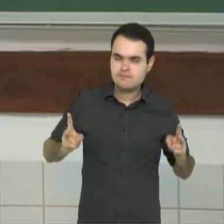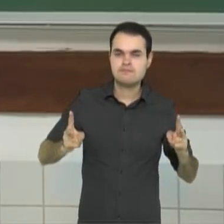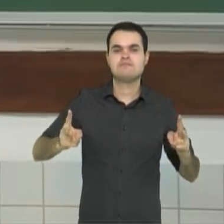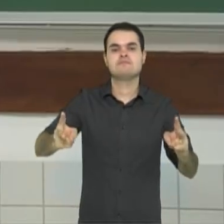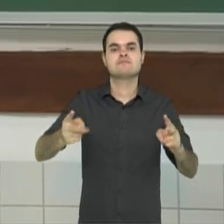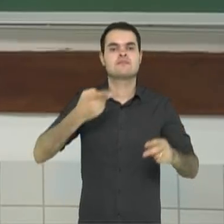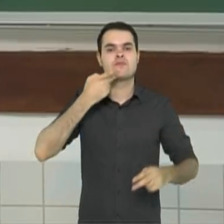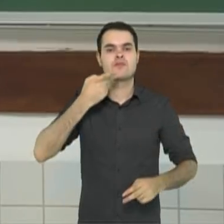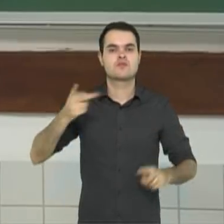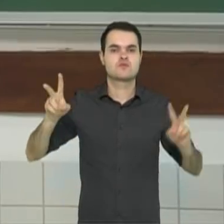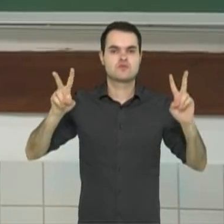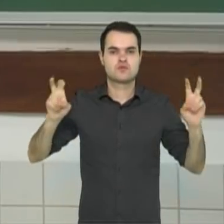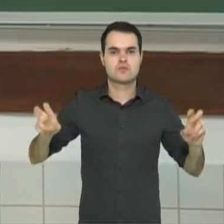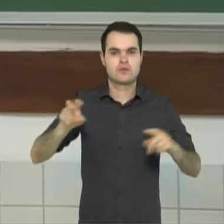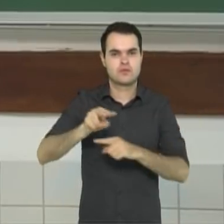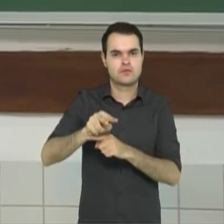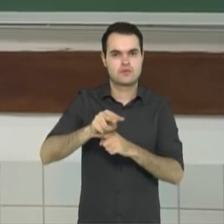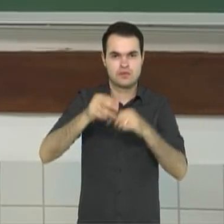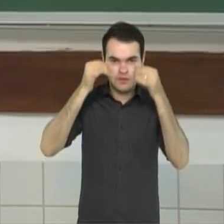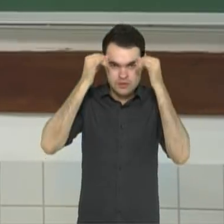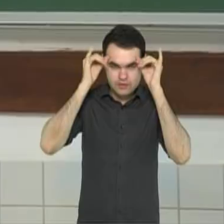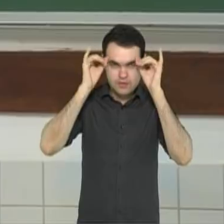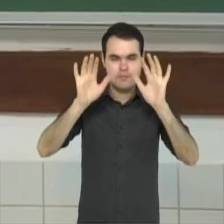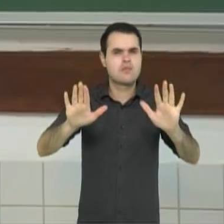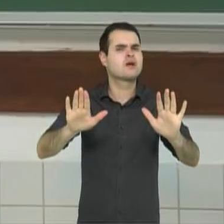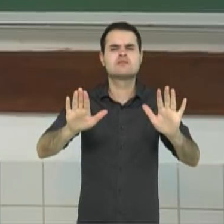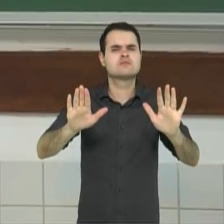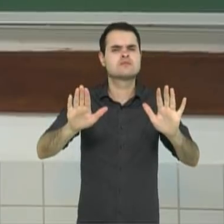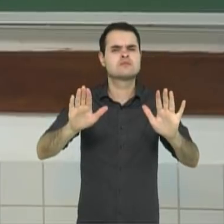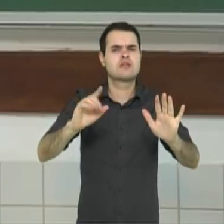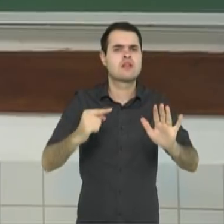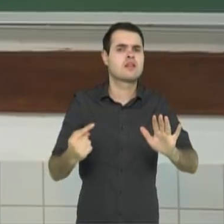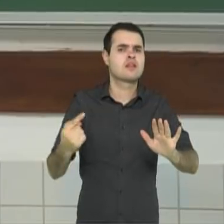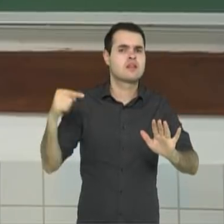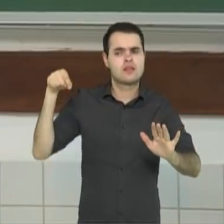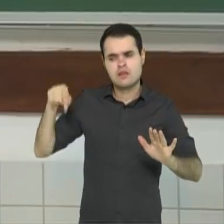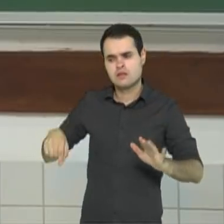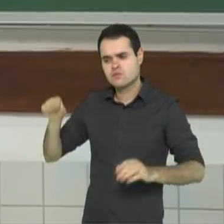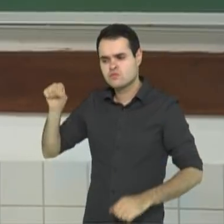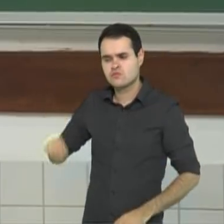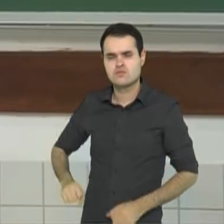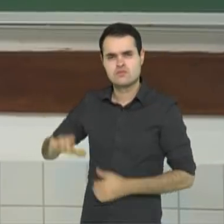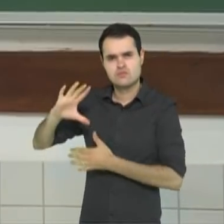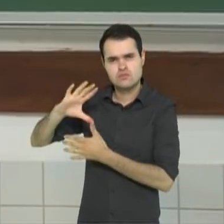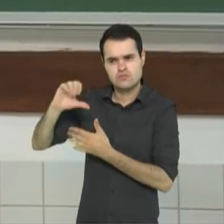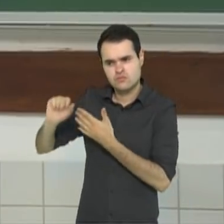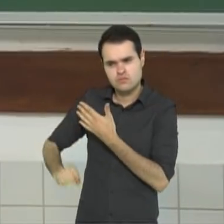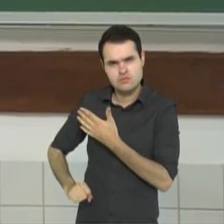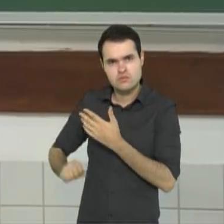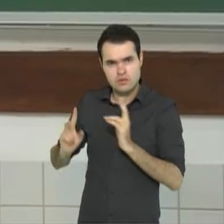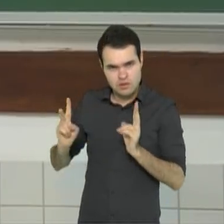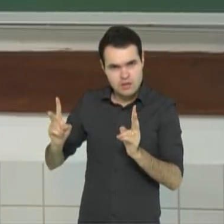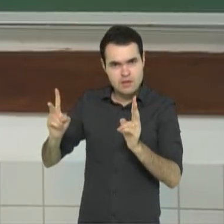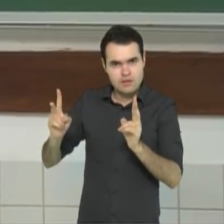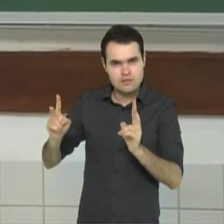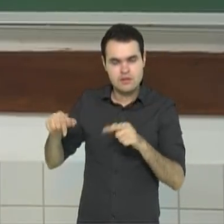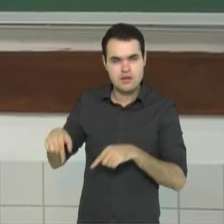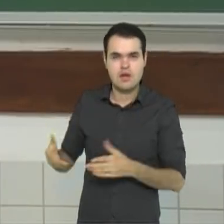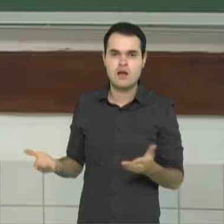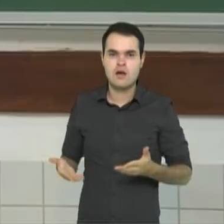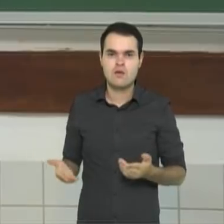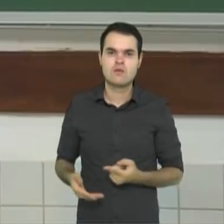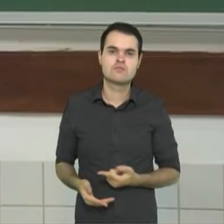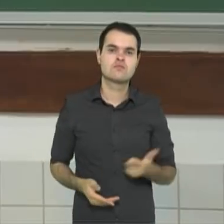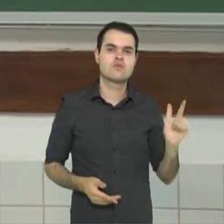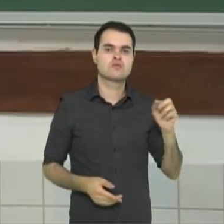continuar falando da criação do gado. Só que nós falamos do gado lá no sul, falamos dos charqueadores, não é mesmo? Hoje nós vamos falar agora